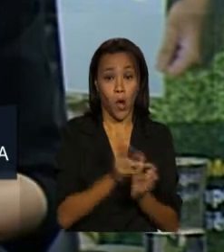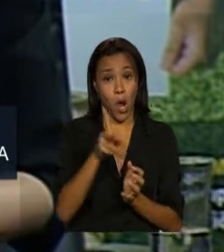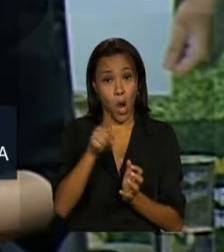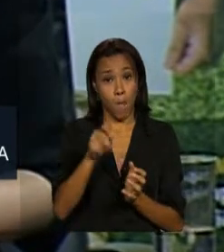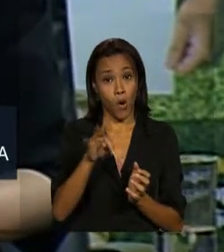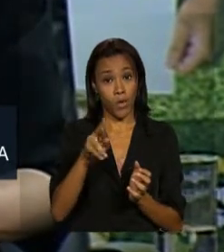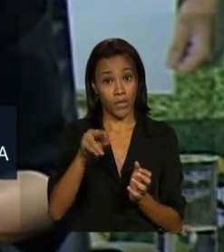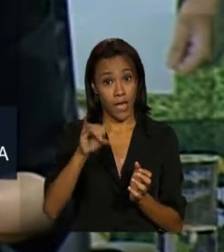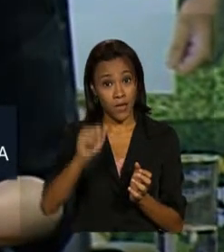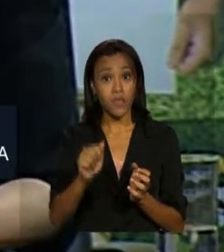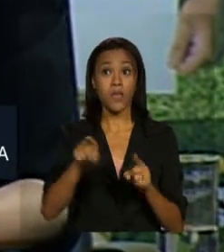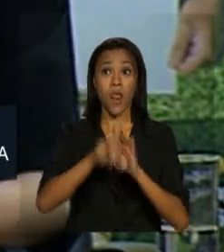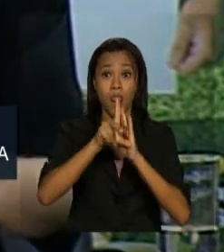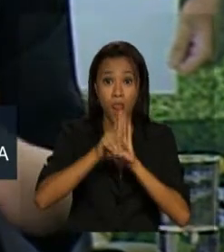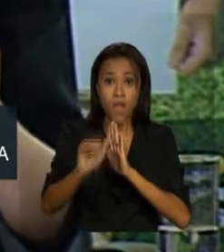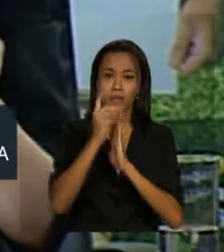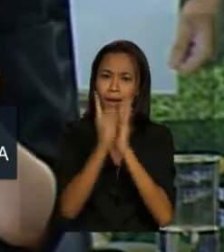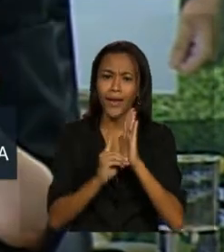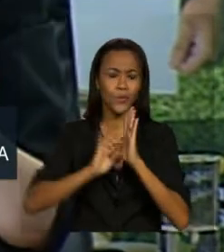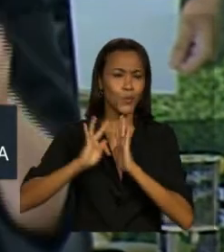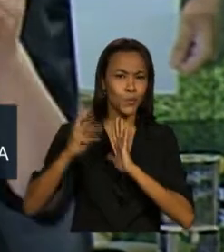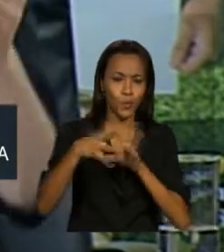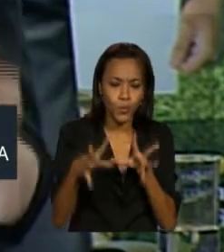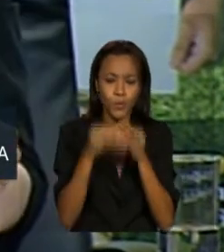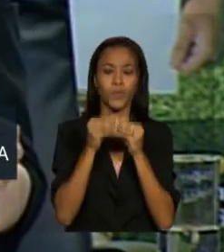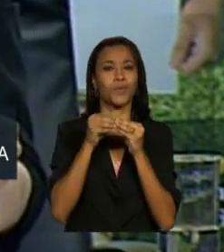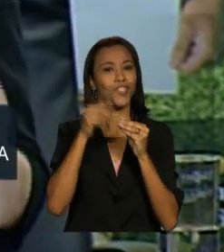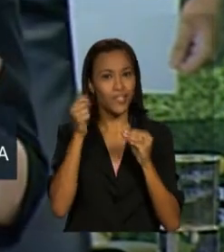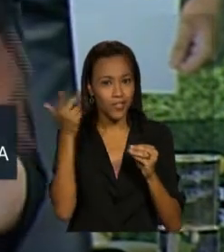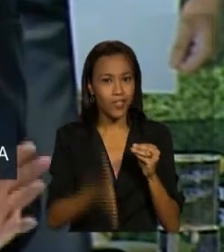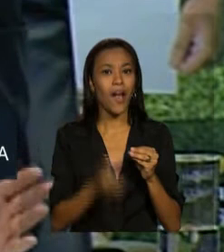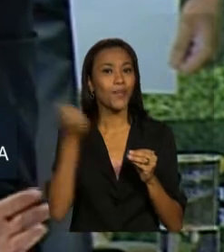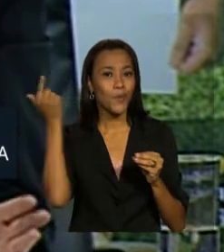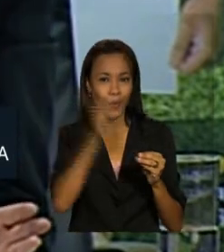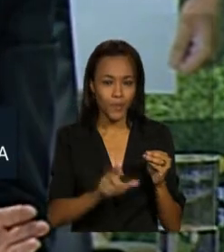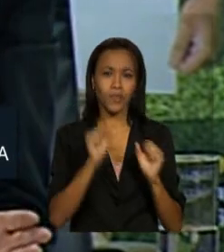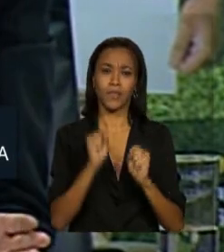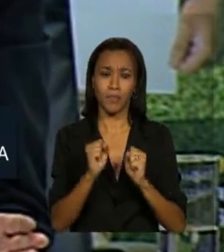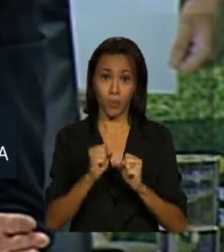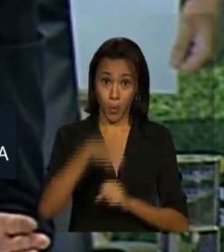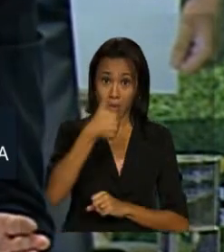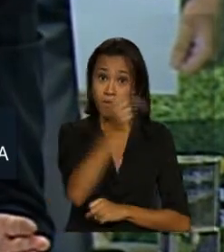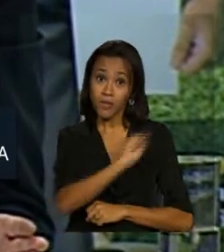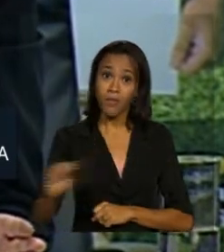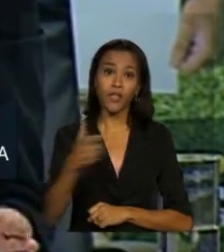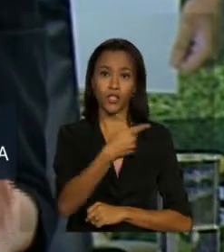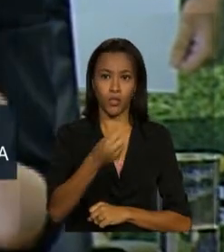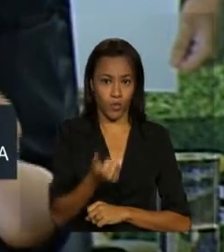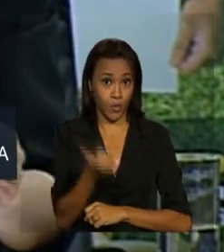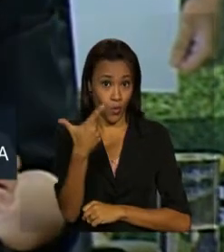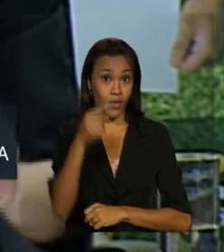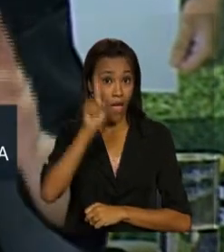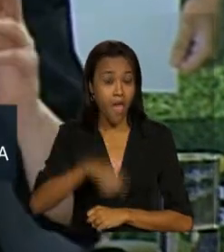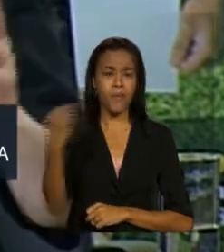portarias, decretos, leis, toda essa parte nós vencemos no primeiro semestre de 2012. Isso é